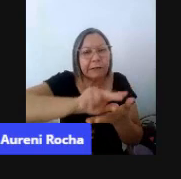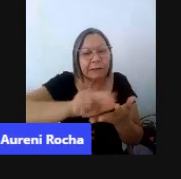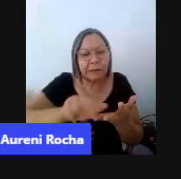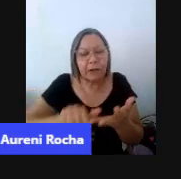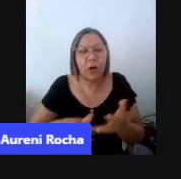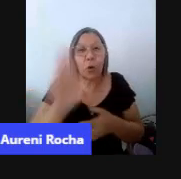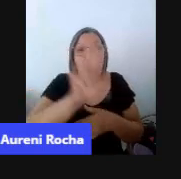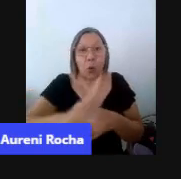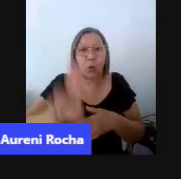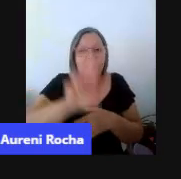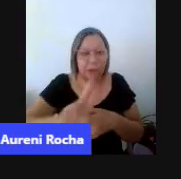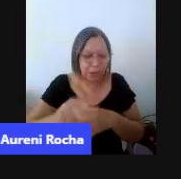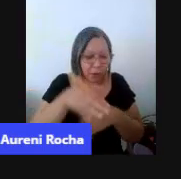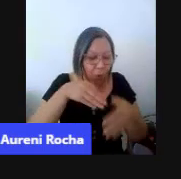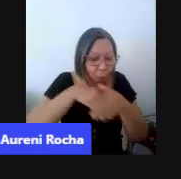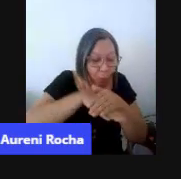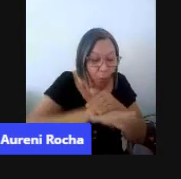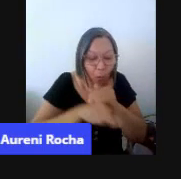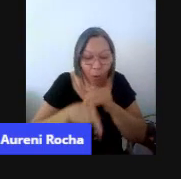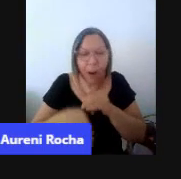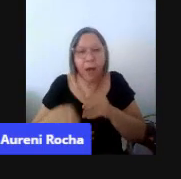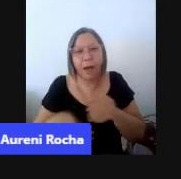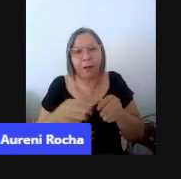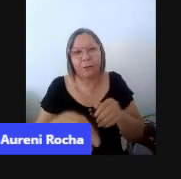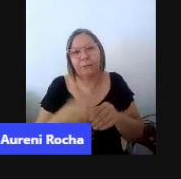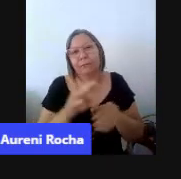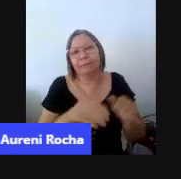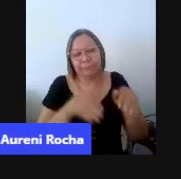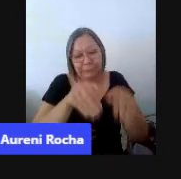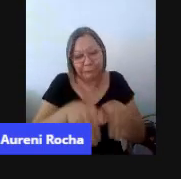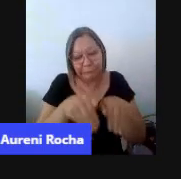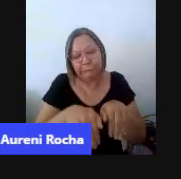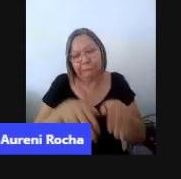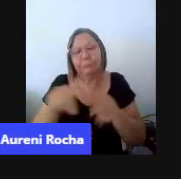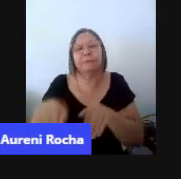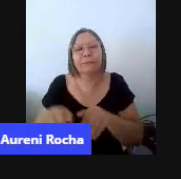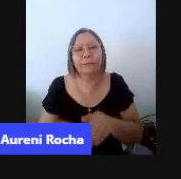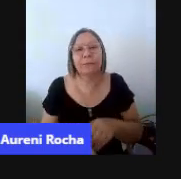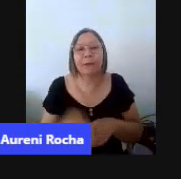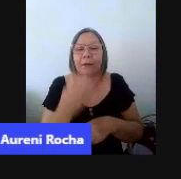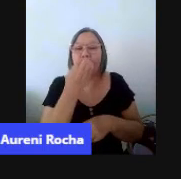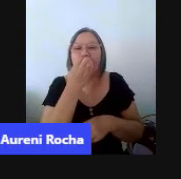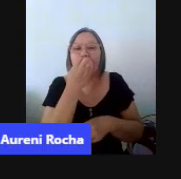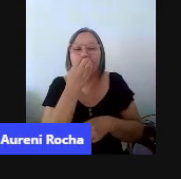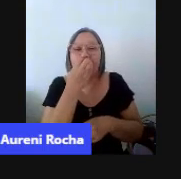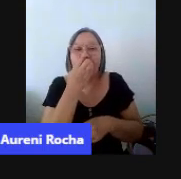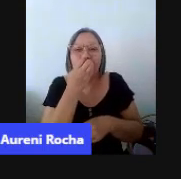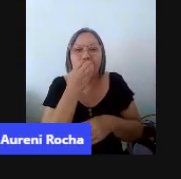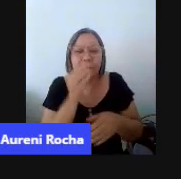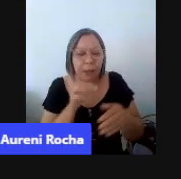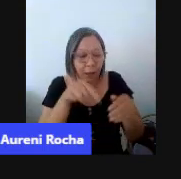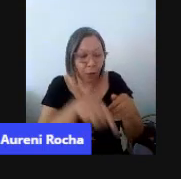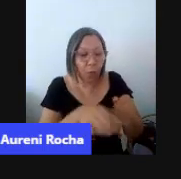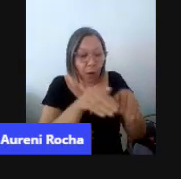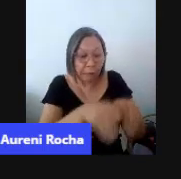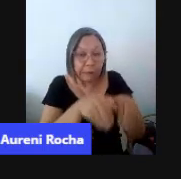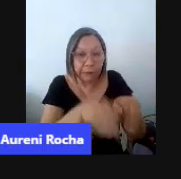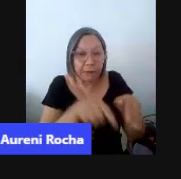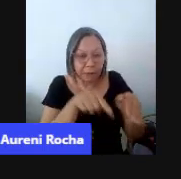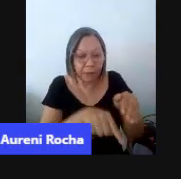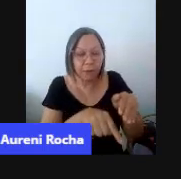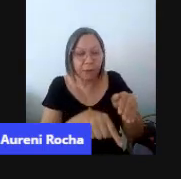essa foto da jaguatirica, mas normalmente o bicho está lá no fundo. Animais usam a toca do Tatu Canastra como